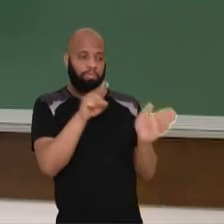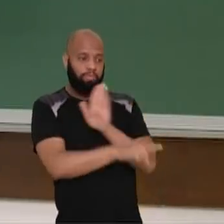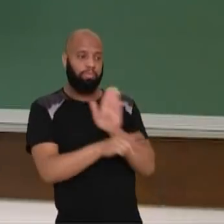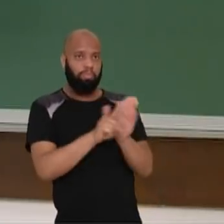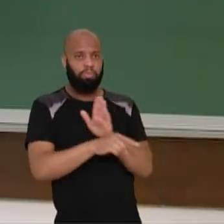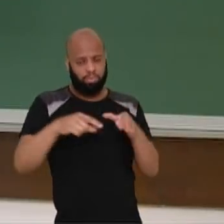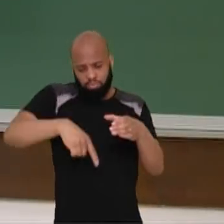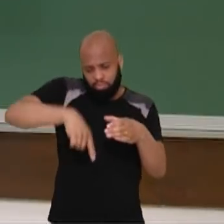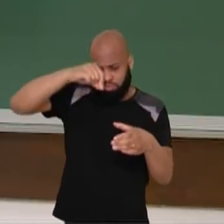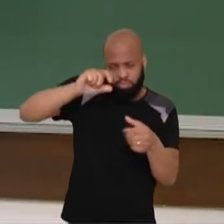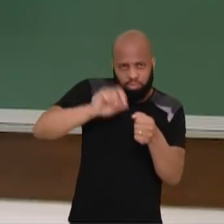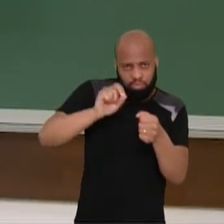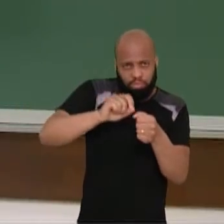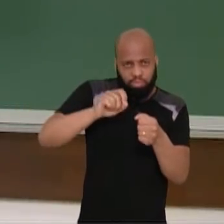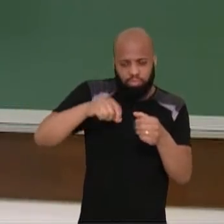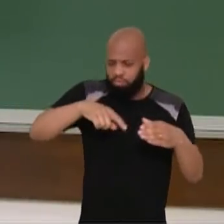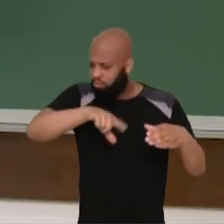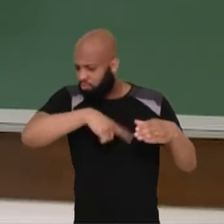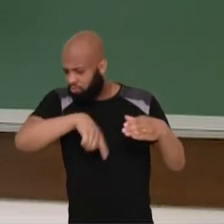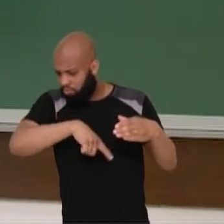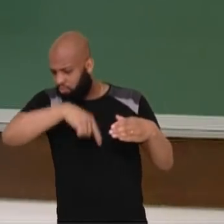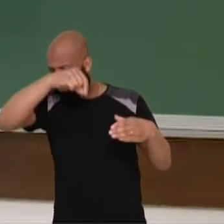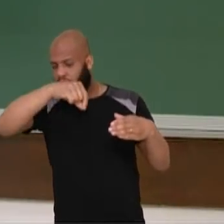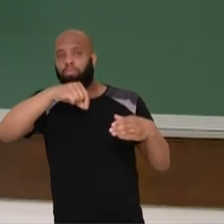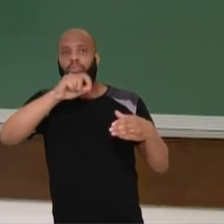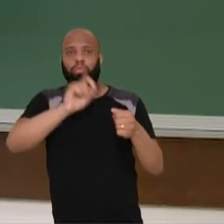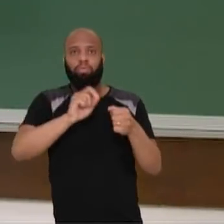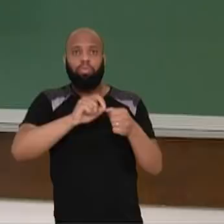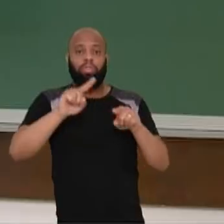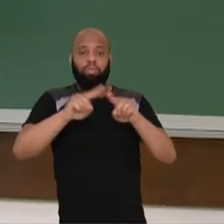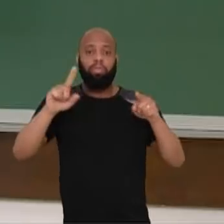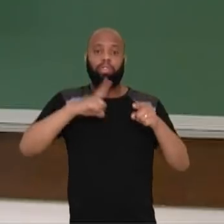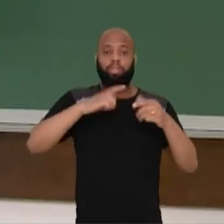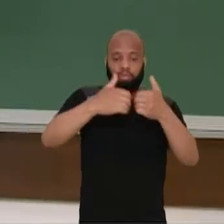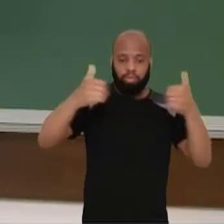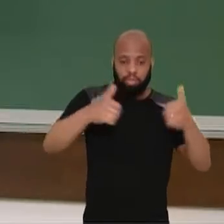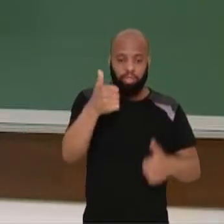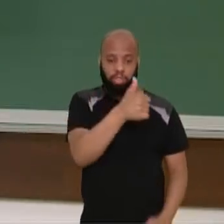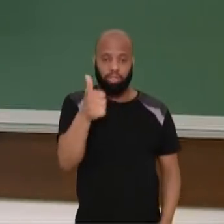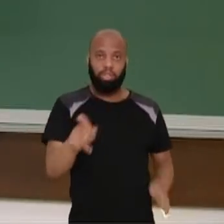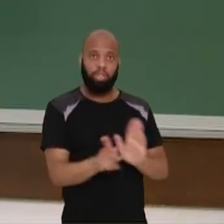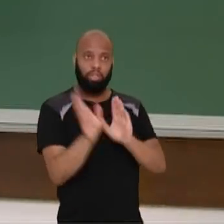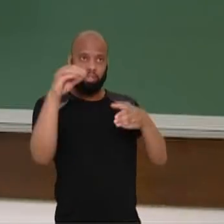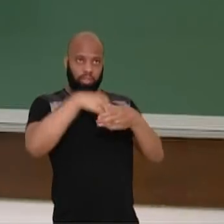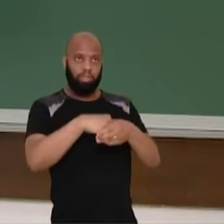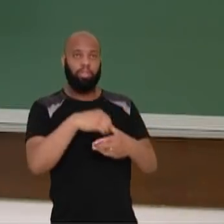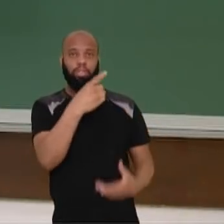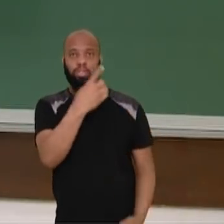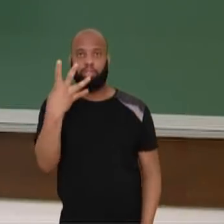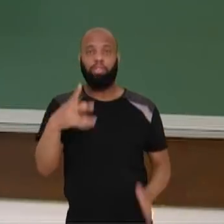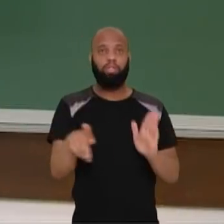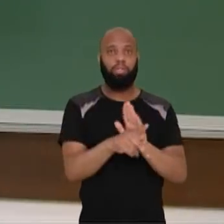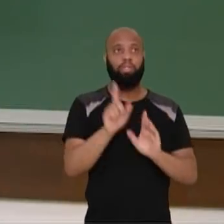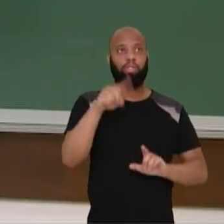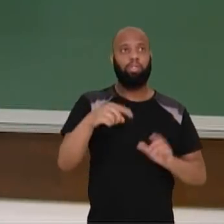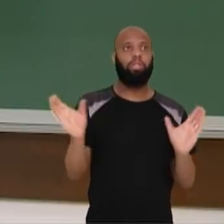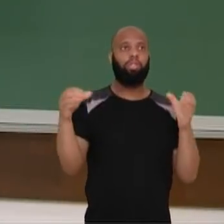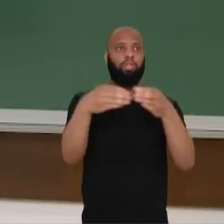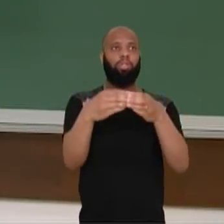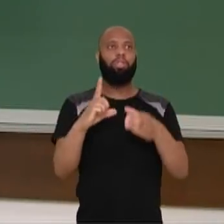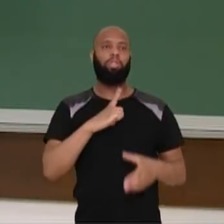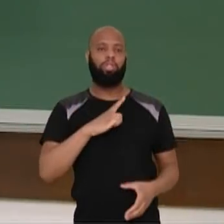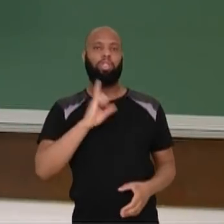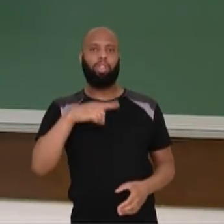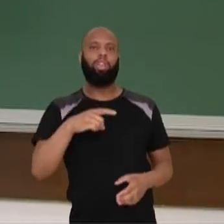é um sorteio feito, certo? Mas é um sorteio já dividido, 11 lá de dentro. 14 sorteados aqui dentro